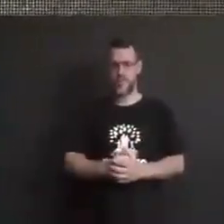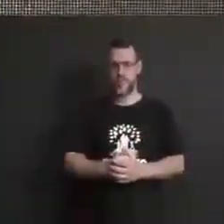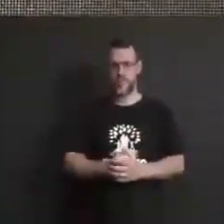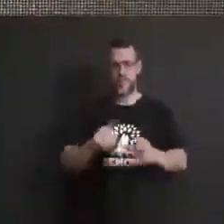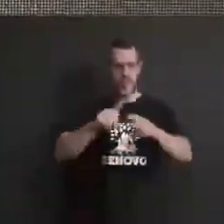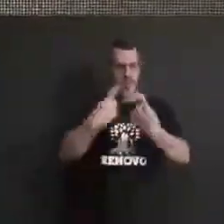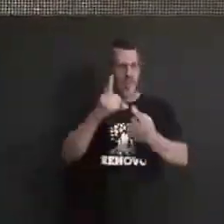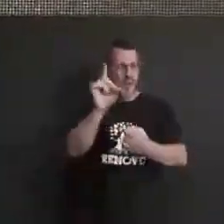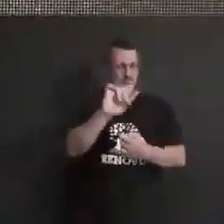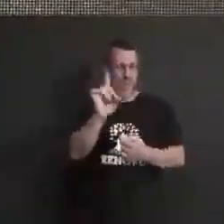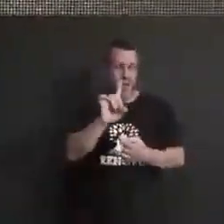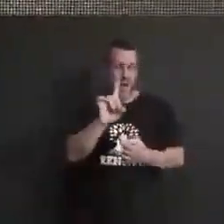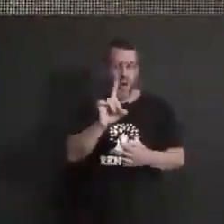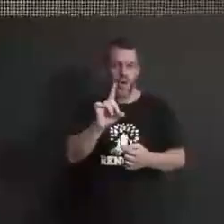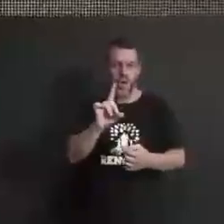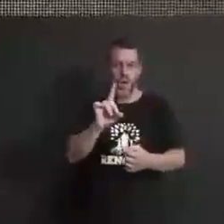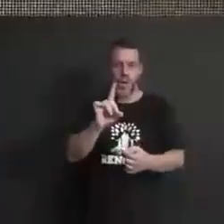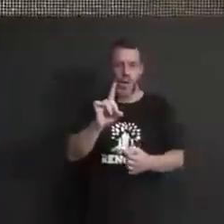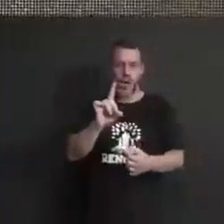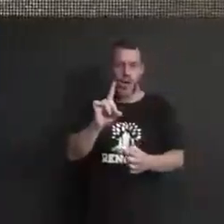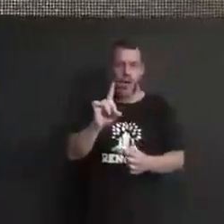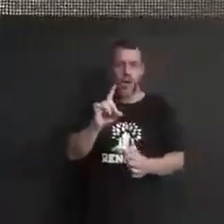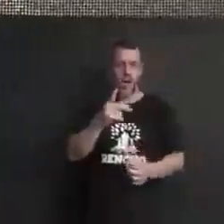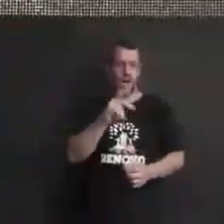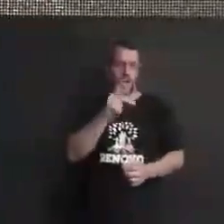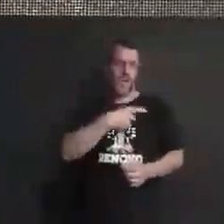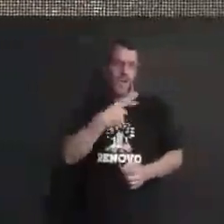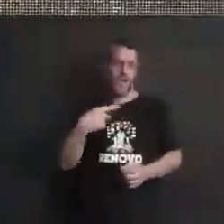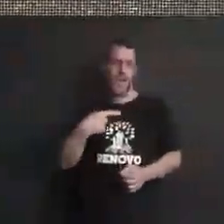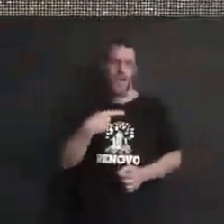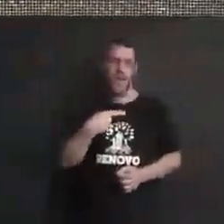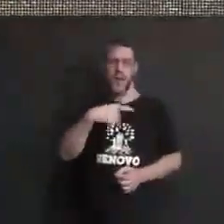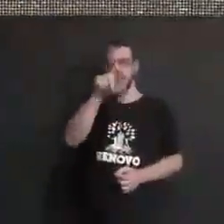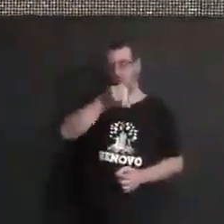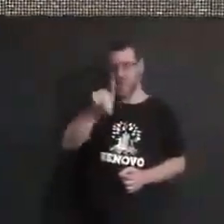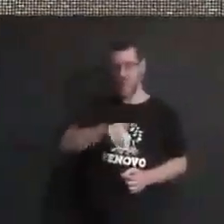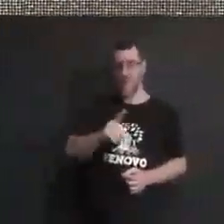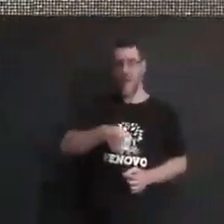Mas não, disse um sim. Disse um sim.